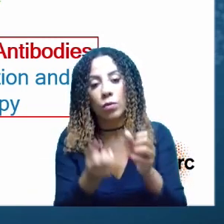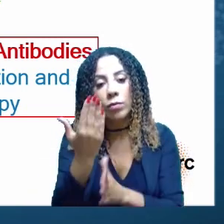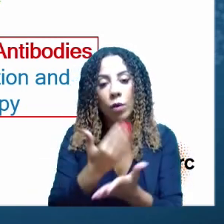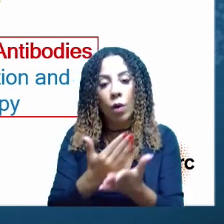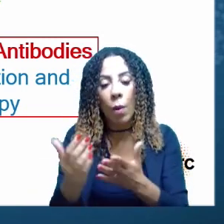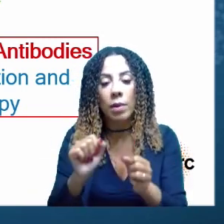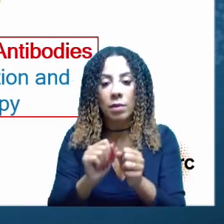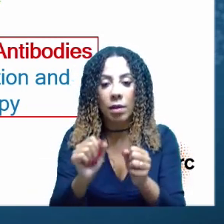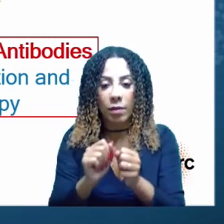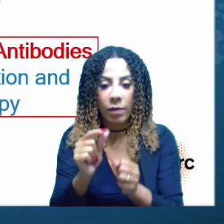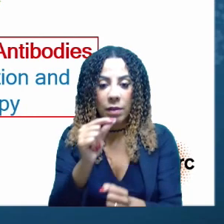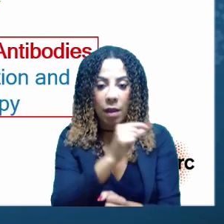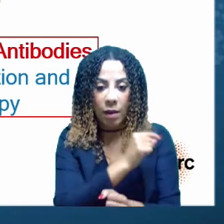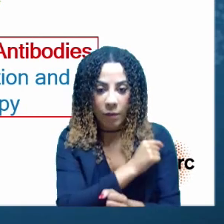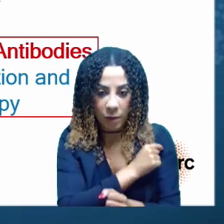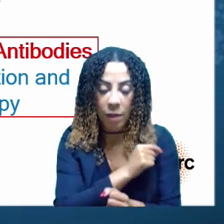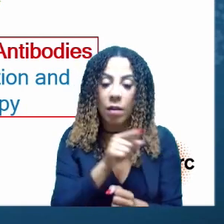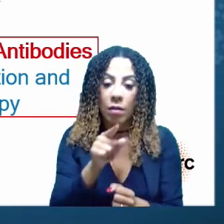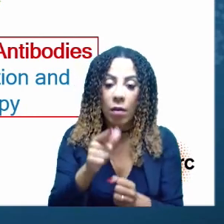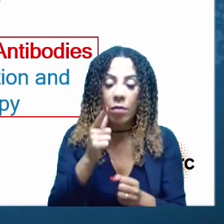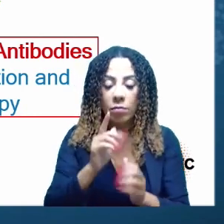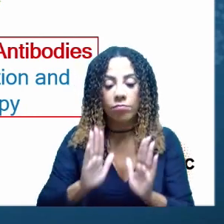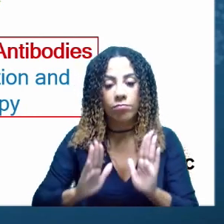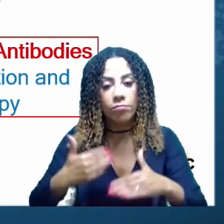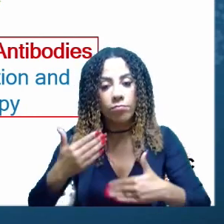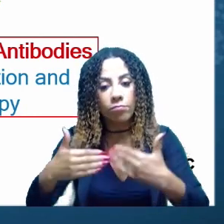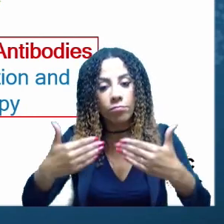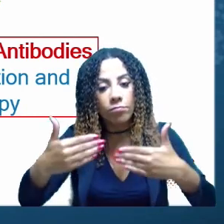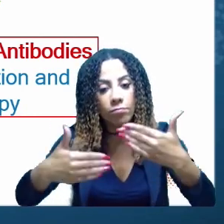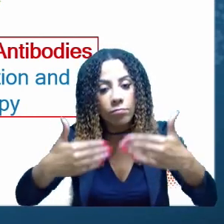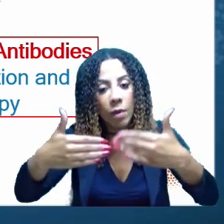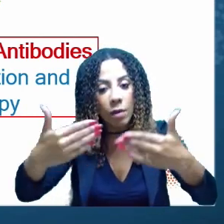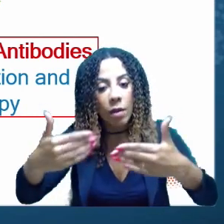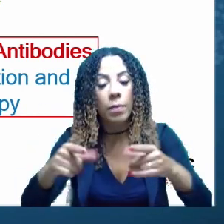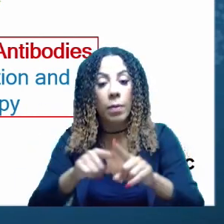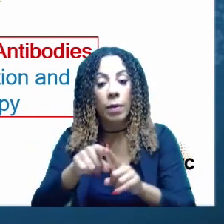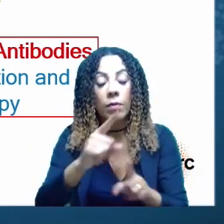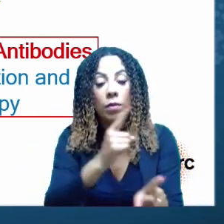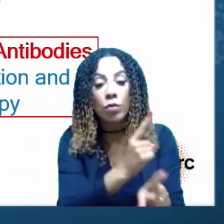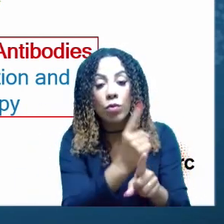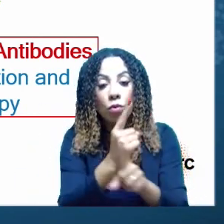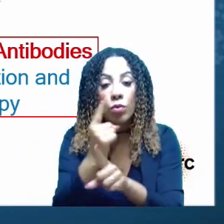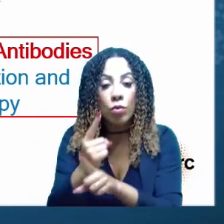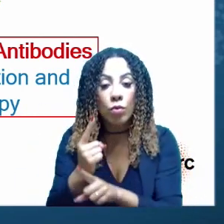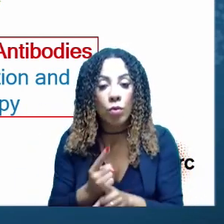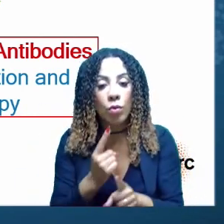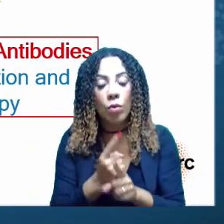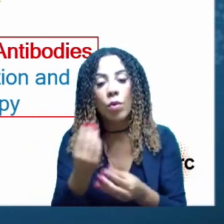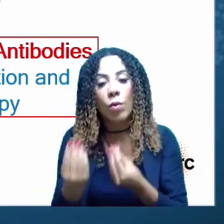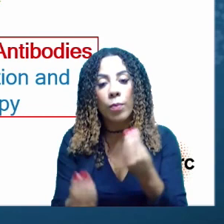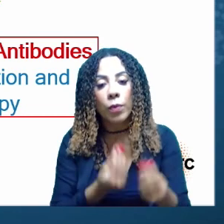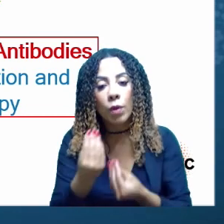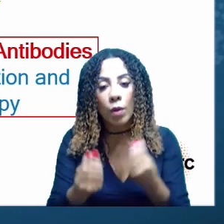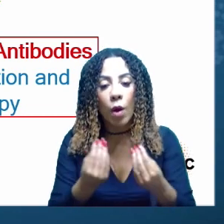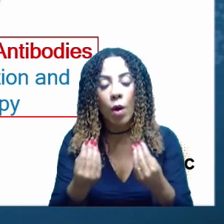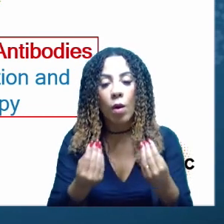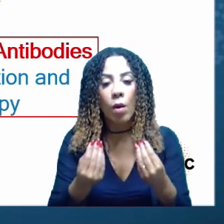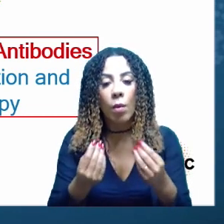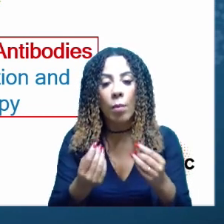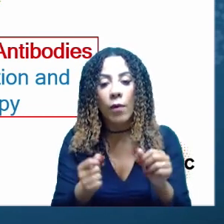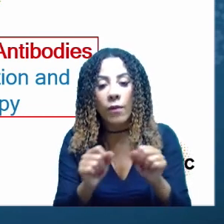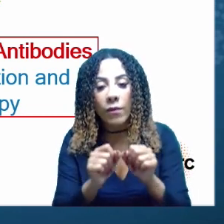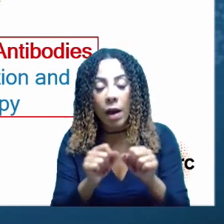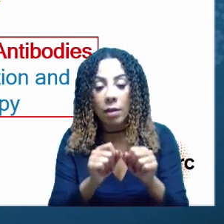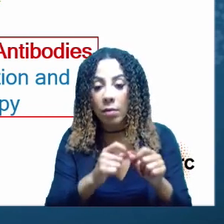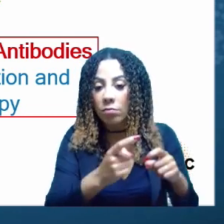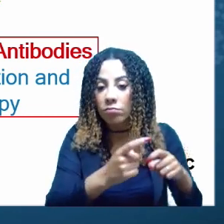você desenvolve e você descobre justamente os aspectos clínicos e as perguntas que devem ser